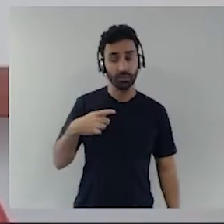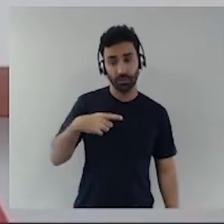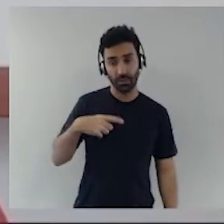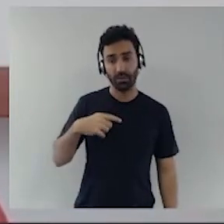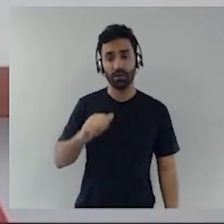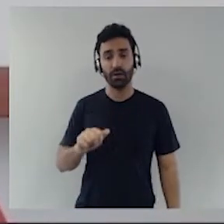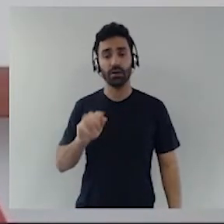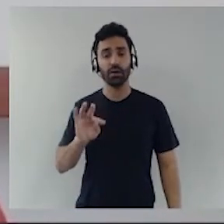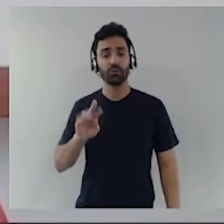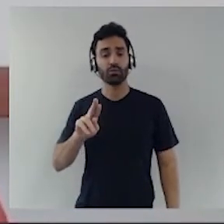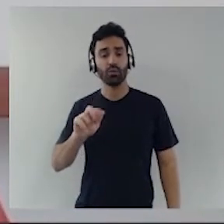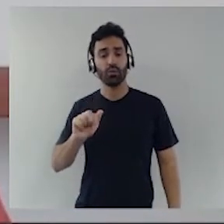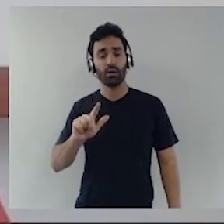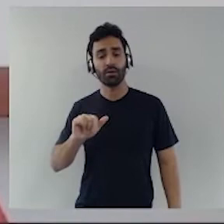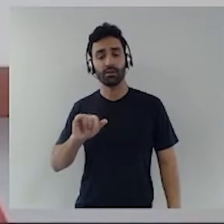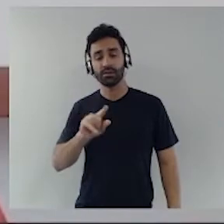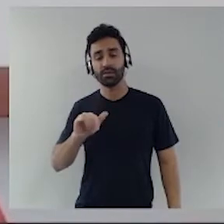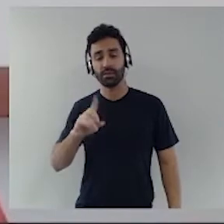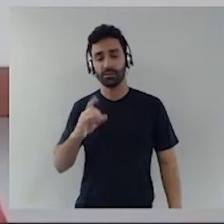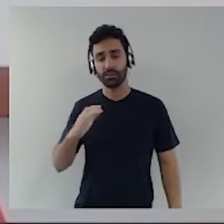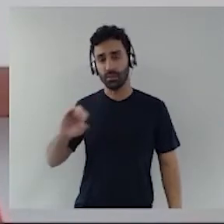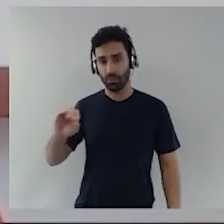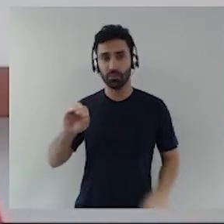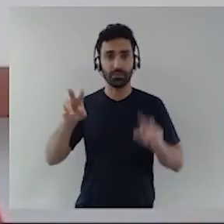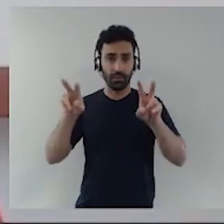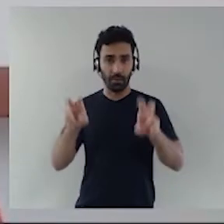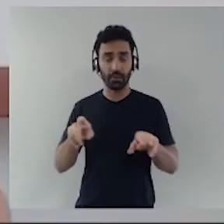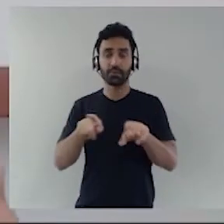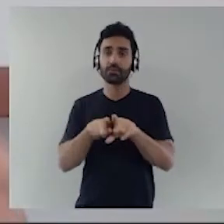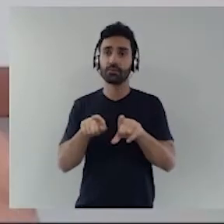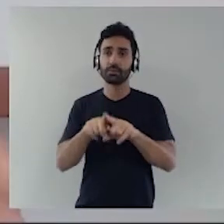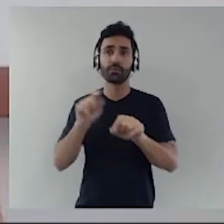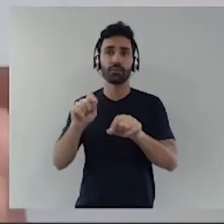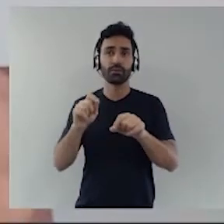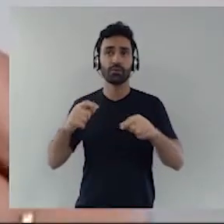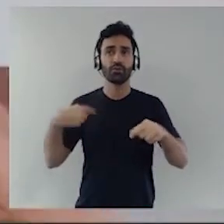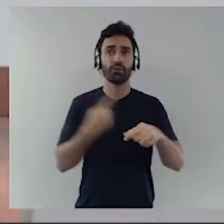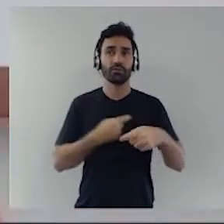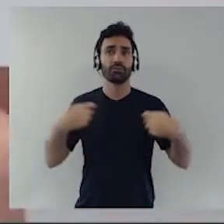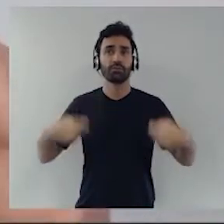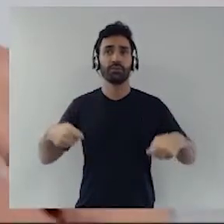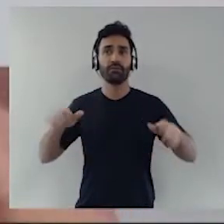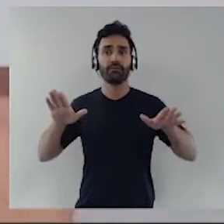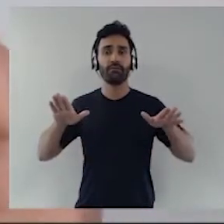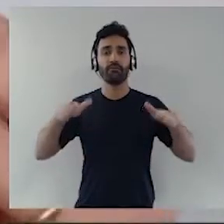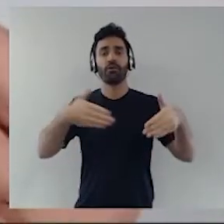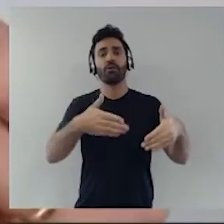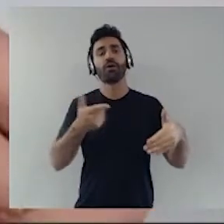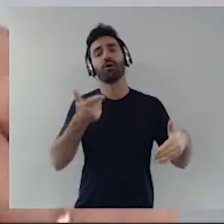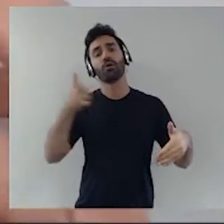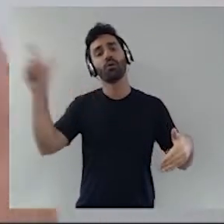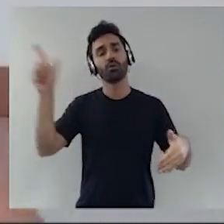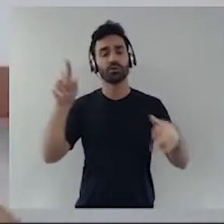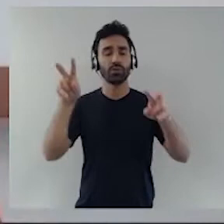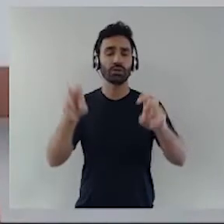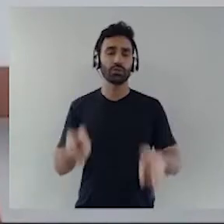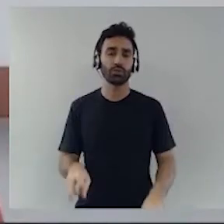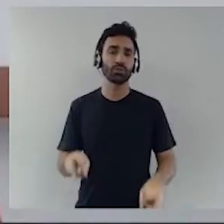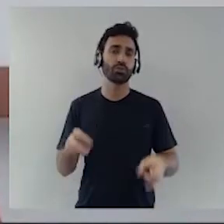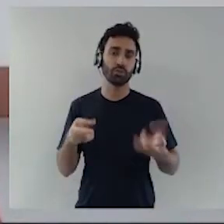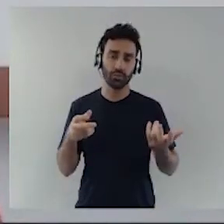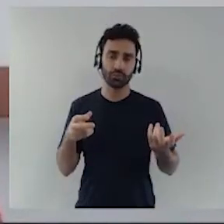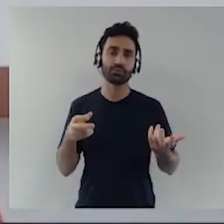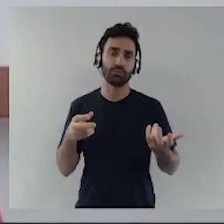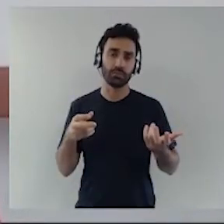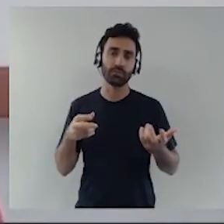atualização de sistemas trouxe também a necessidade de focarmos em outros assuntos jurídicos que